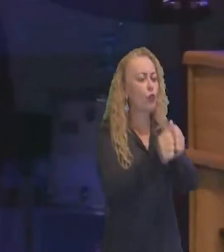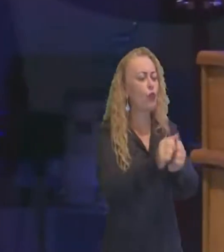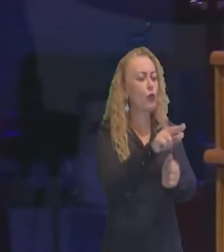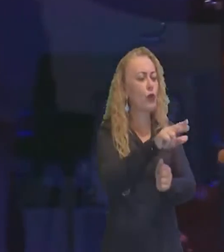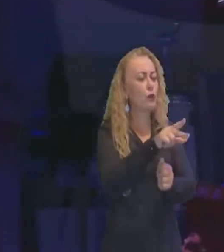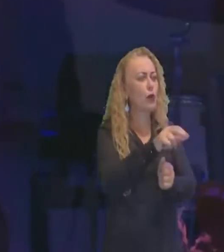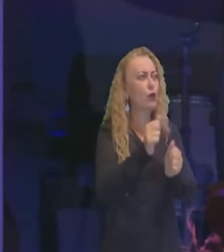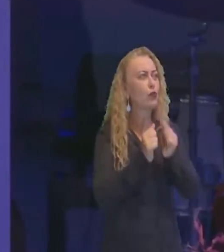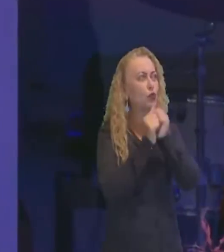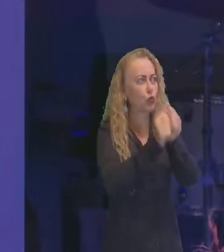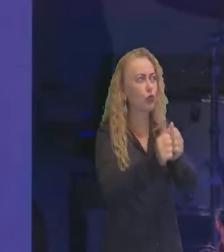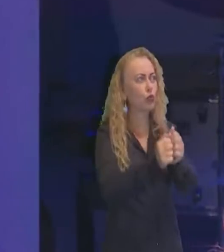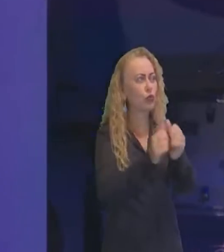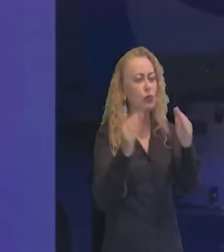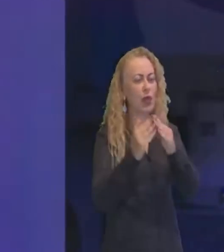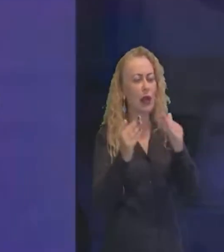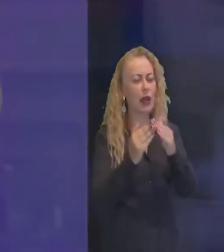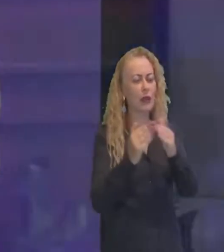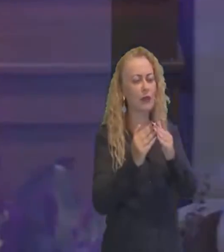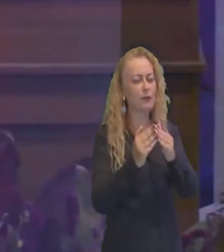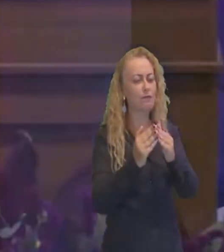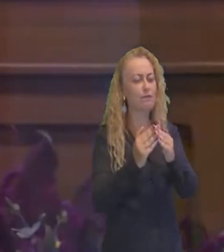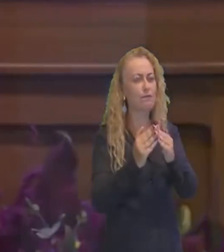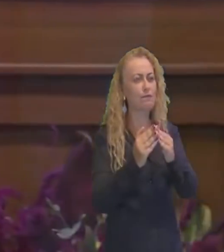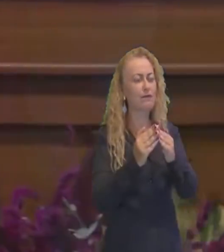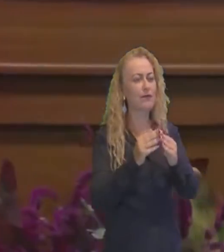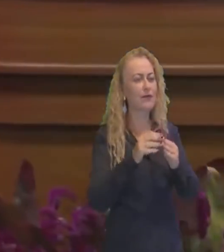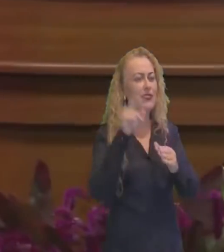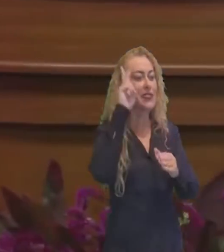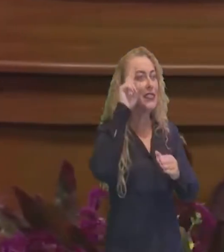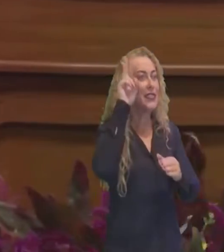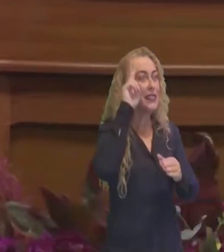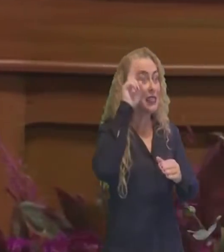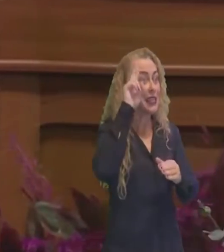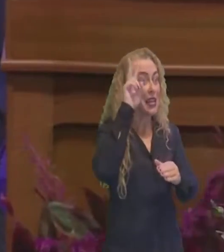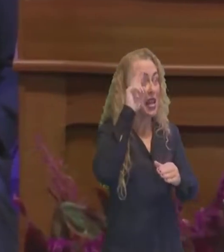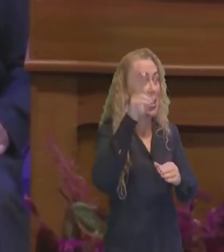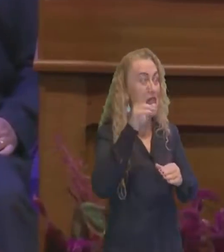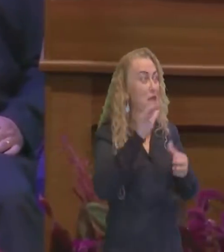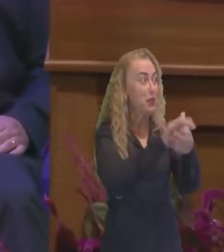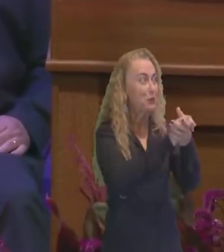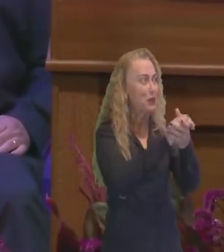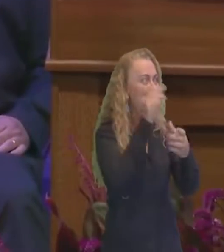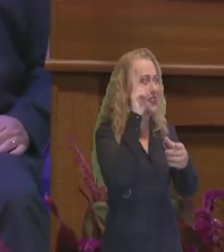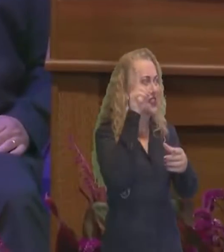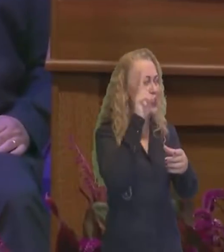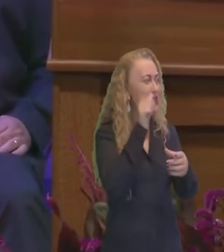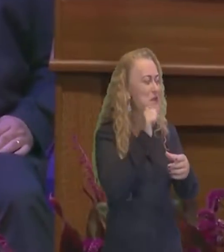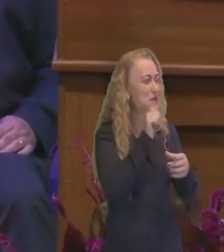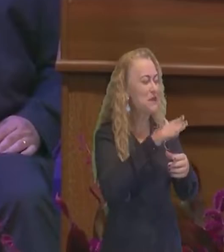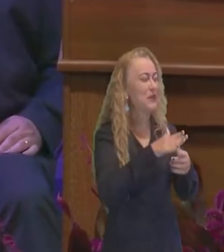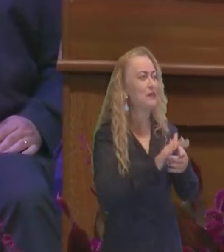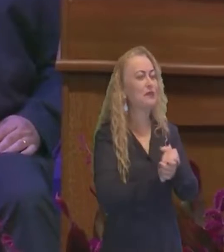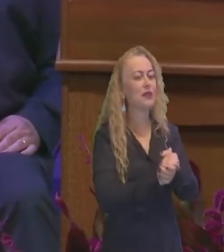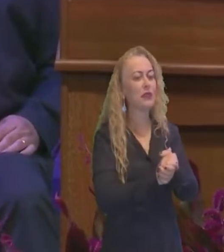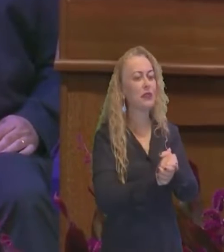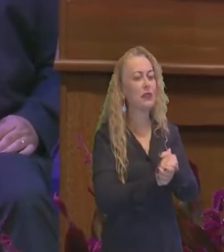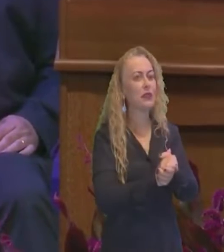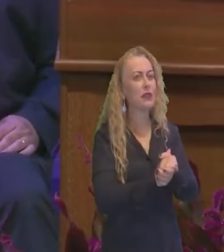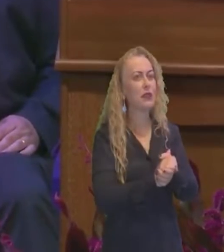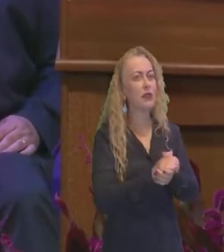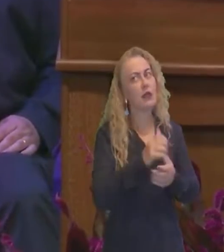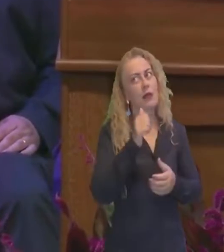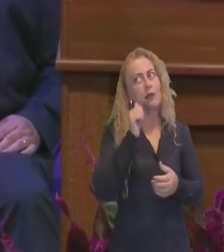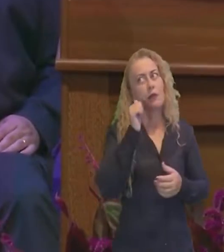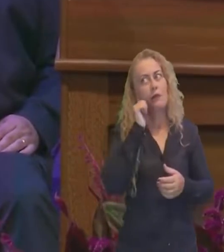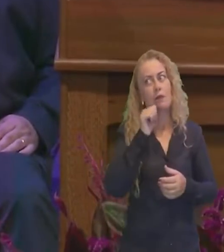Você lembra? Lembra? Eu levei um irmão para comer e não avisei. E quando eu cheguei, ela me chamou lá num canto e ela